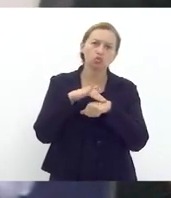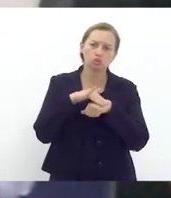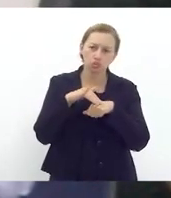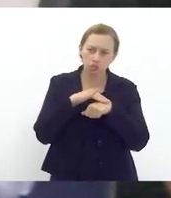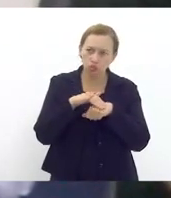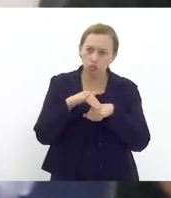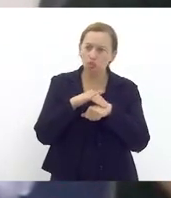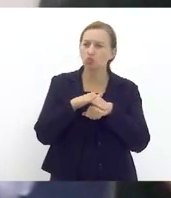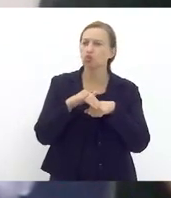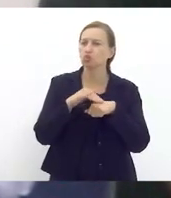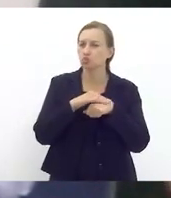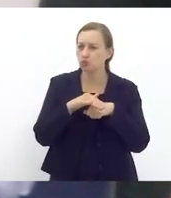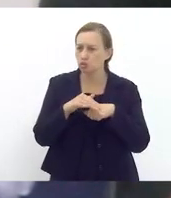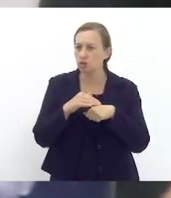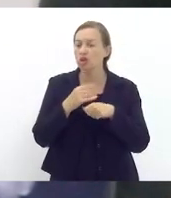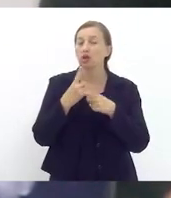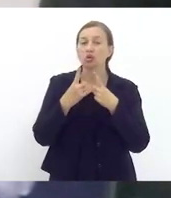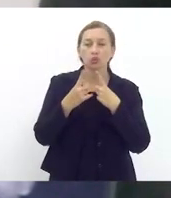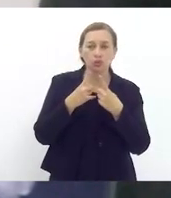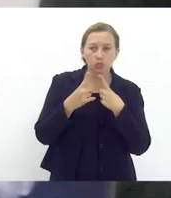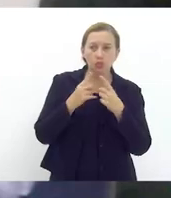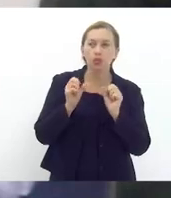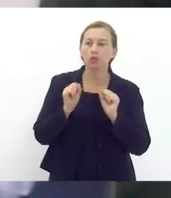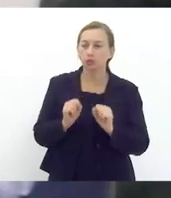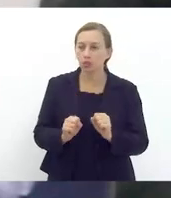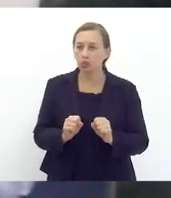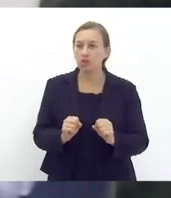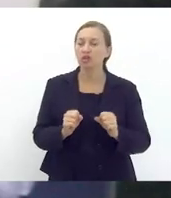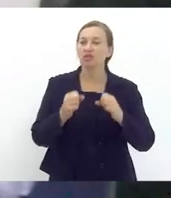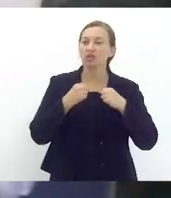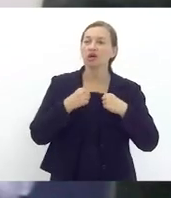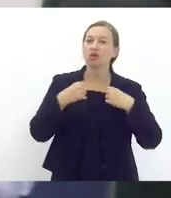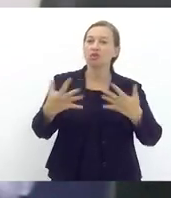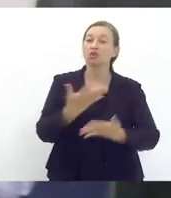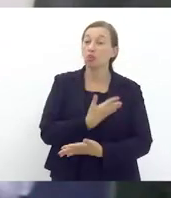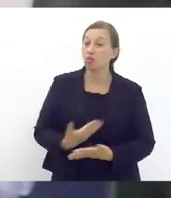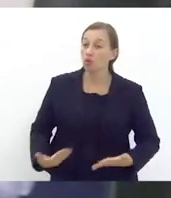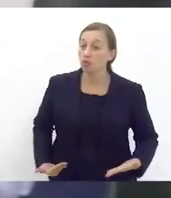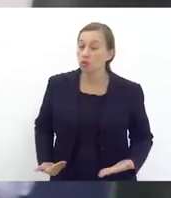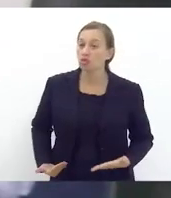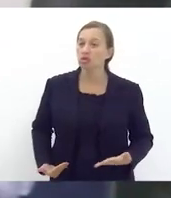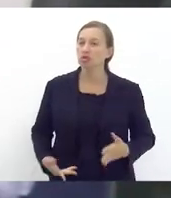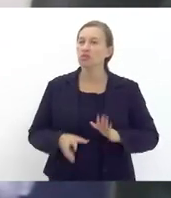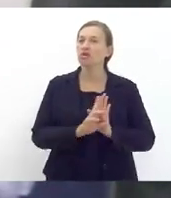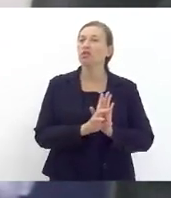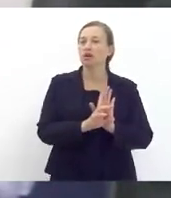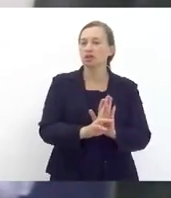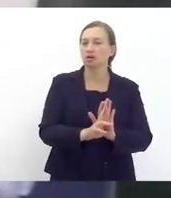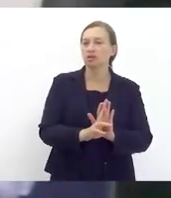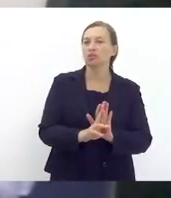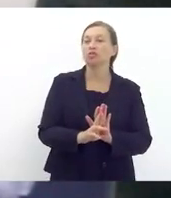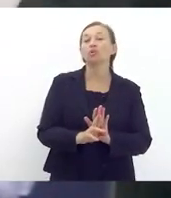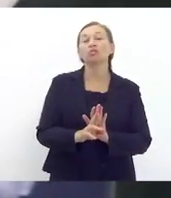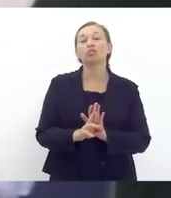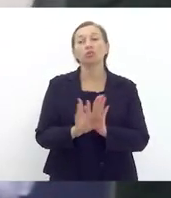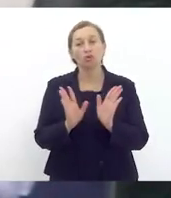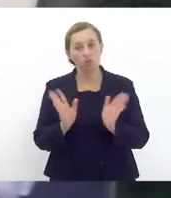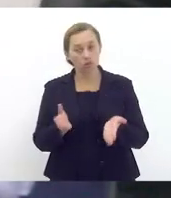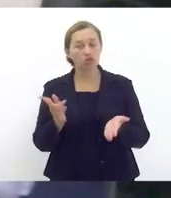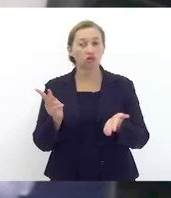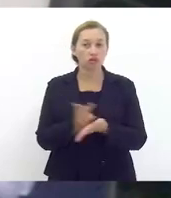muitos entendimentos para que a gente pudesse fazer uma audiência pública representativa como a gente está tendo aqui